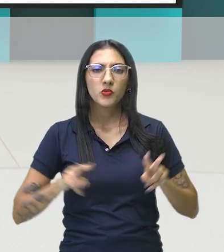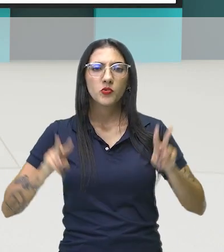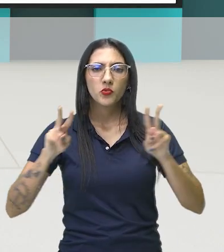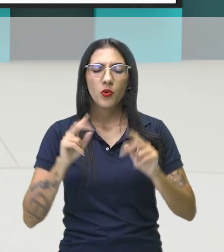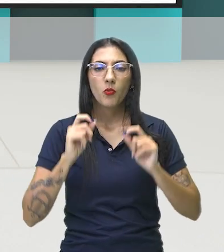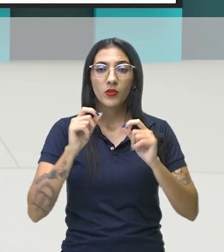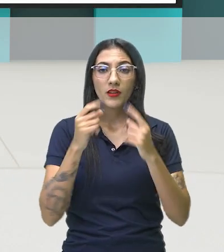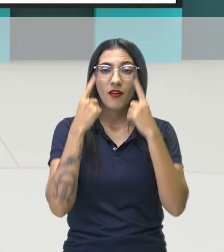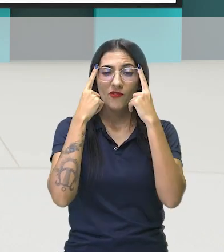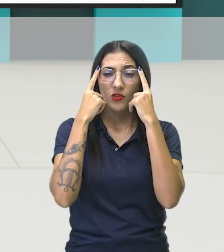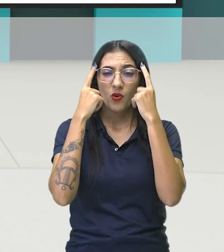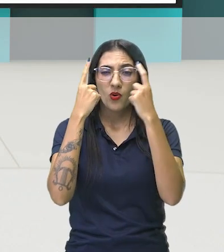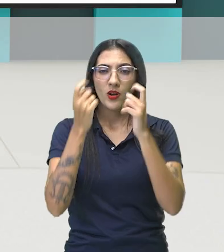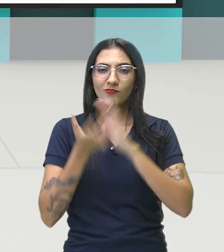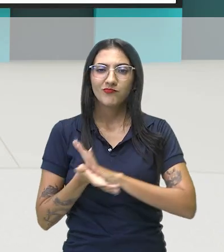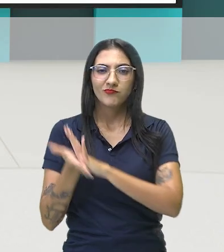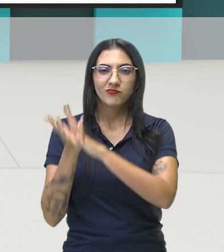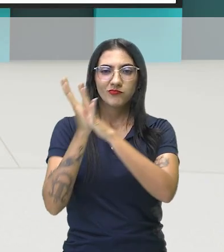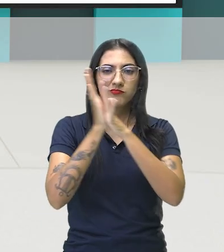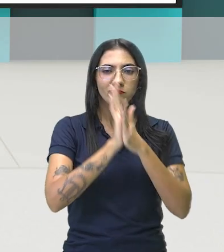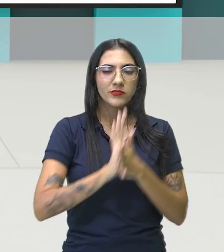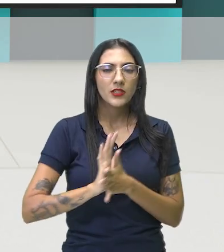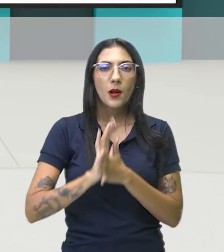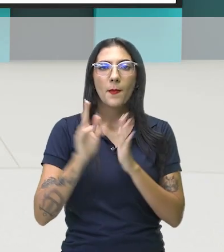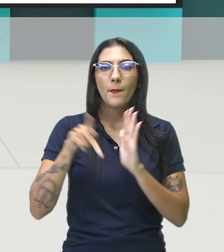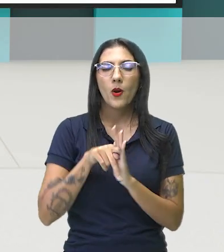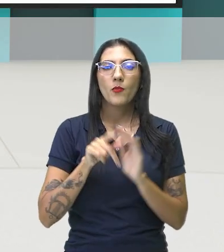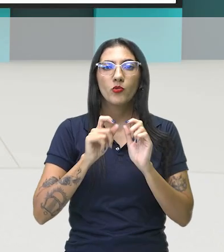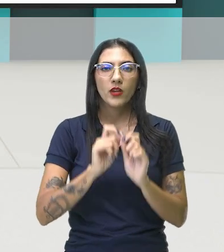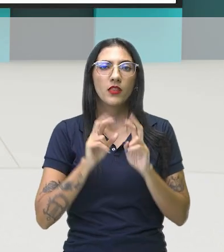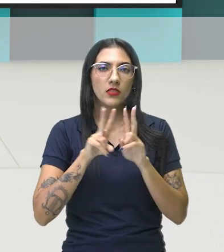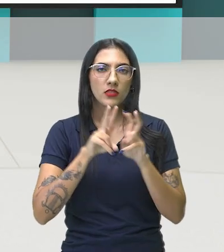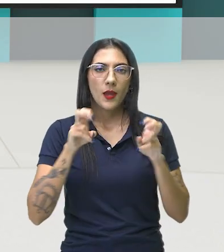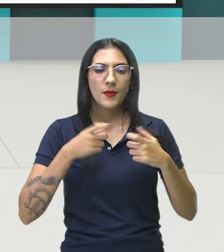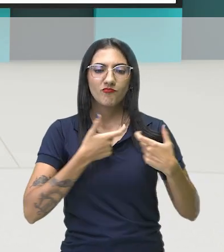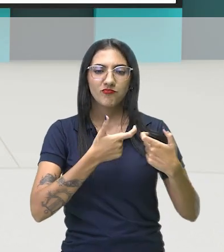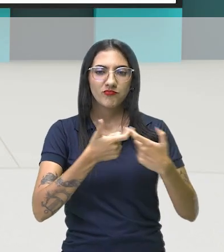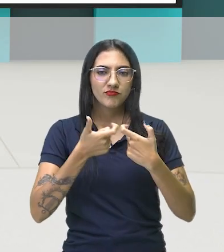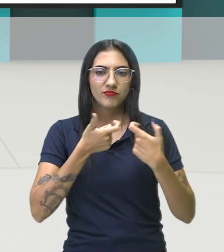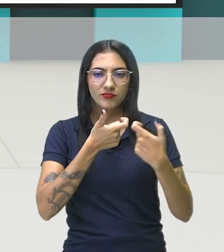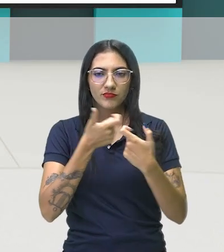a barbárie e a destruição causada pela guerra.